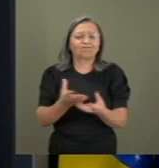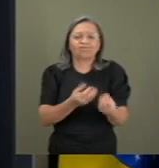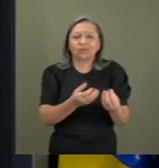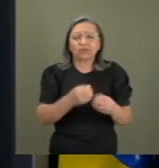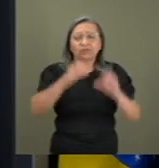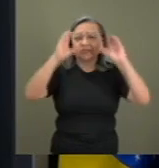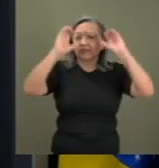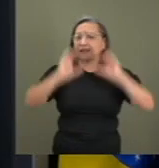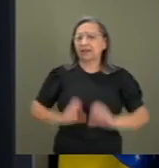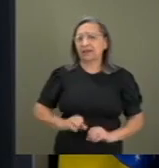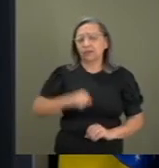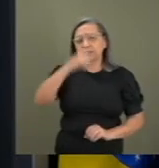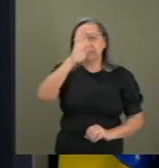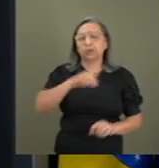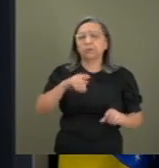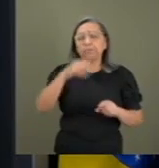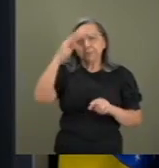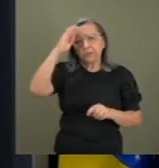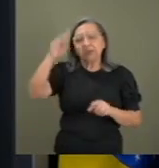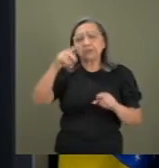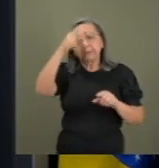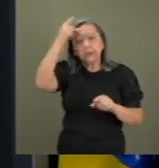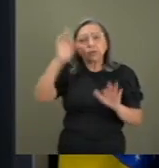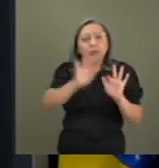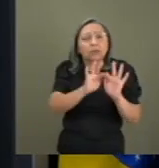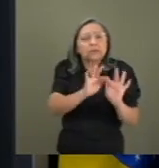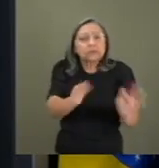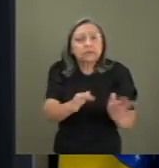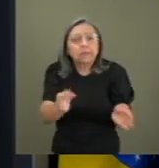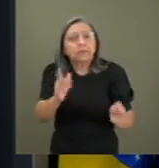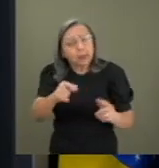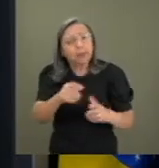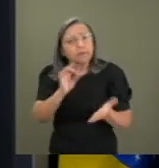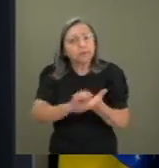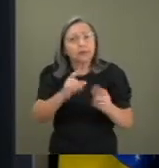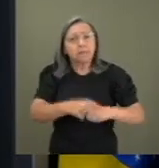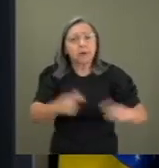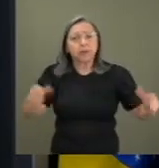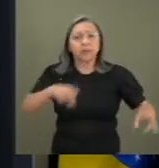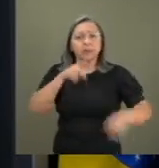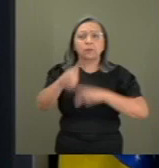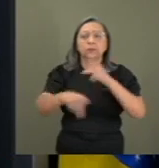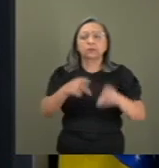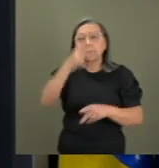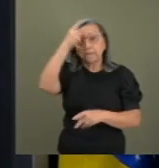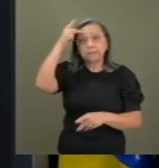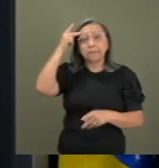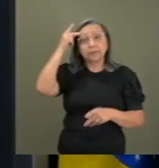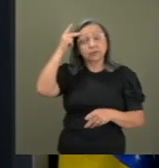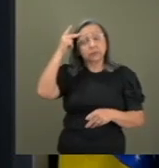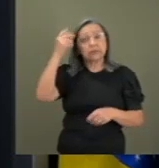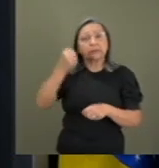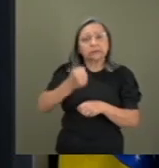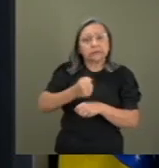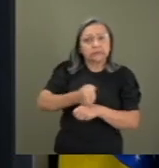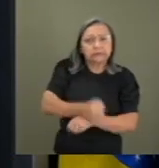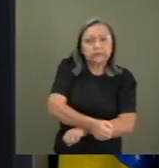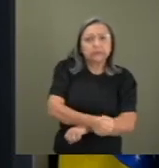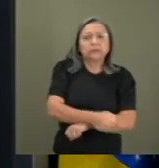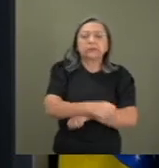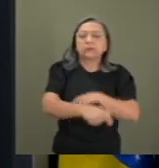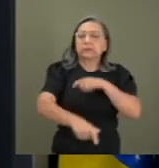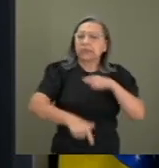simples, que é a maioria da nossa população, pessoas que ralam, que